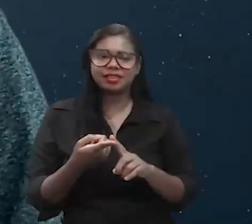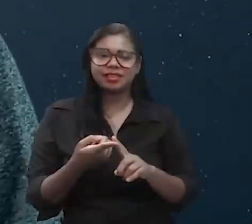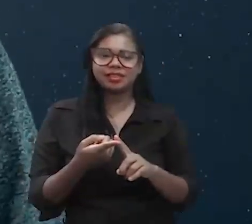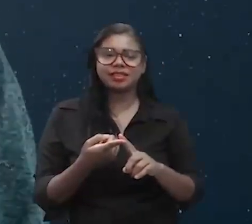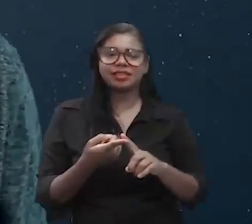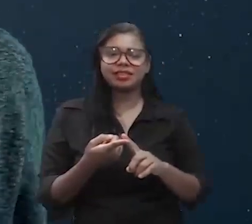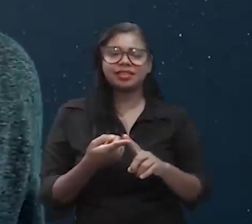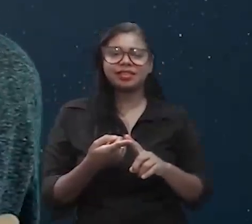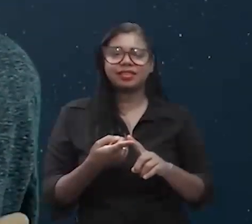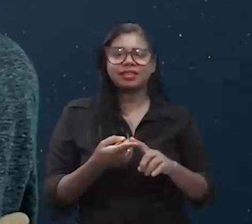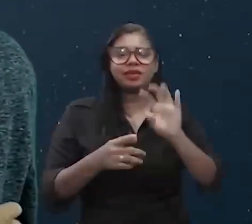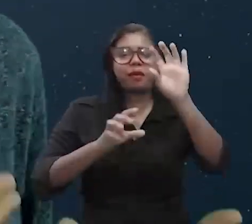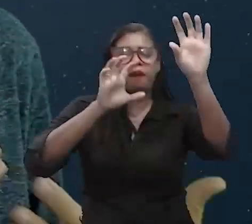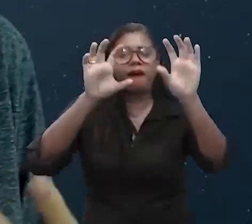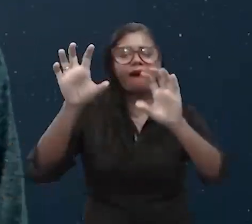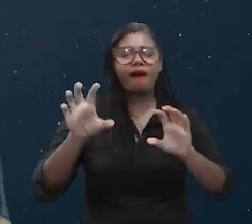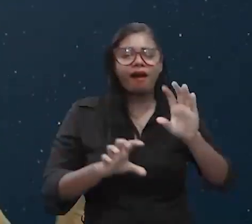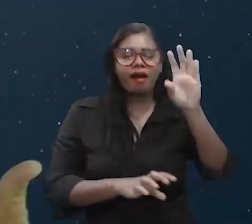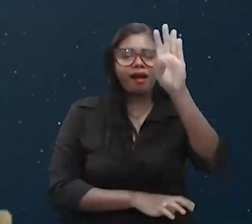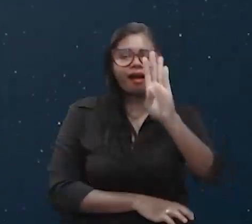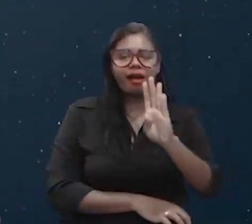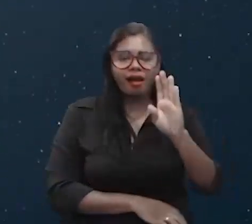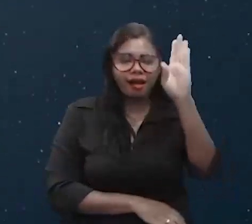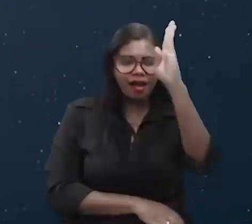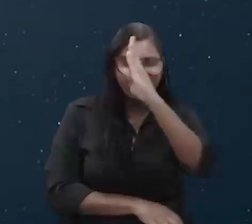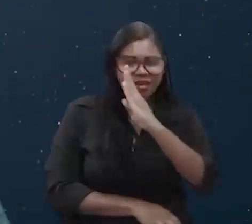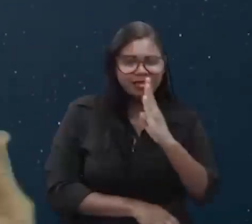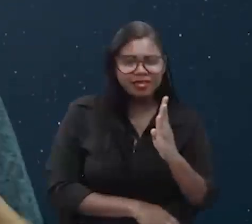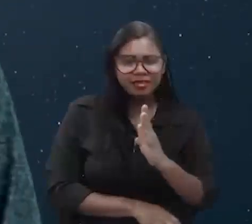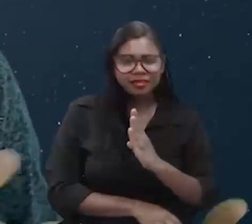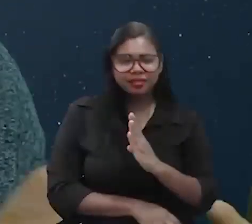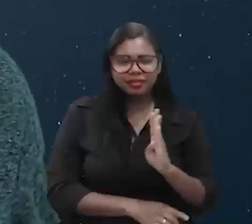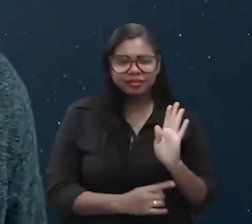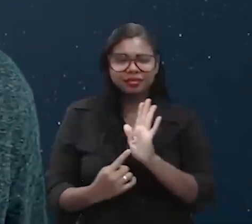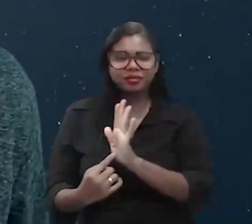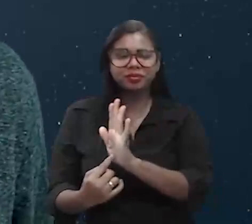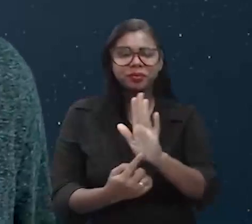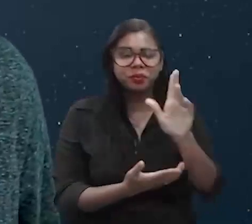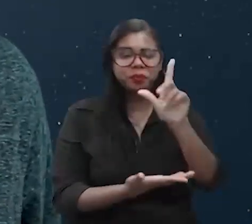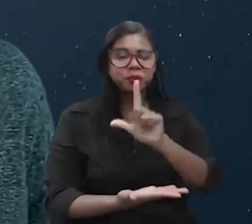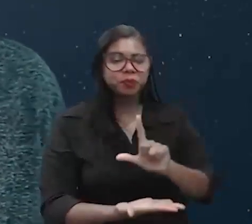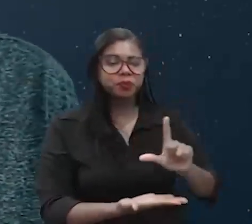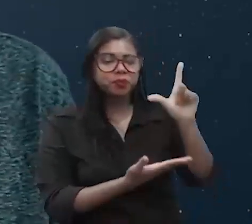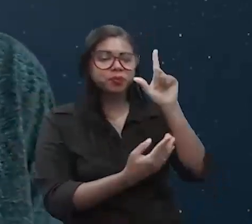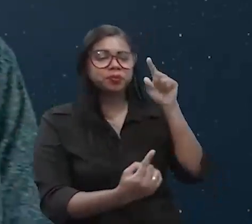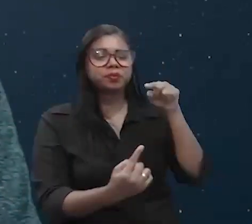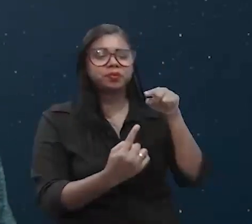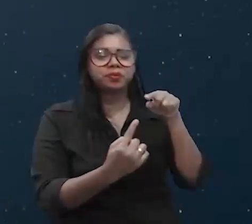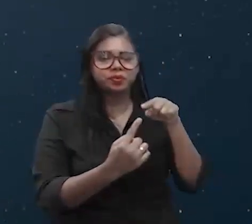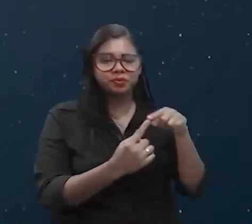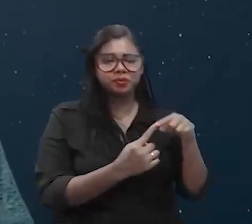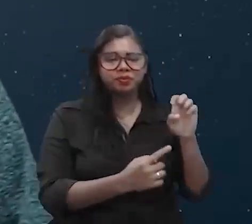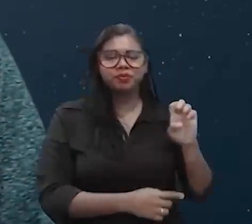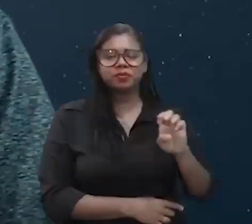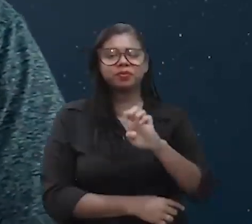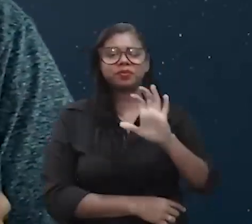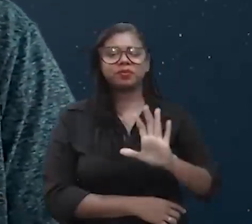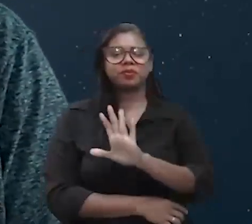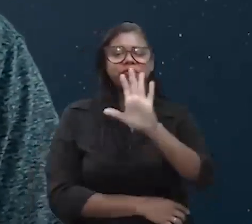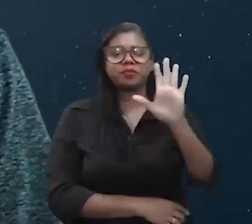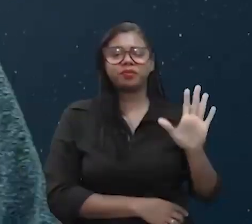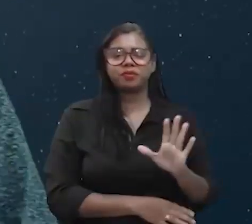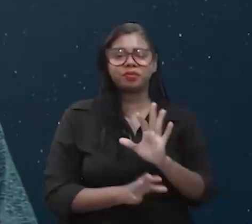descobrimos e vamos mandar para fora. Então, estamos fazendo literatura para europeu ler. Estamos agora